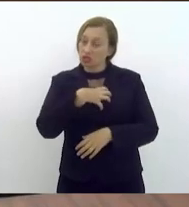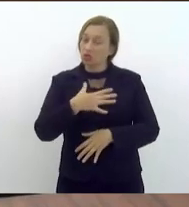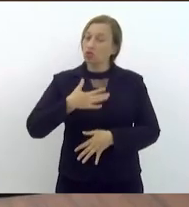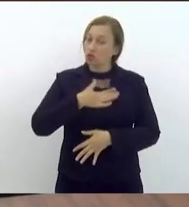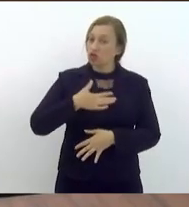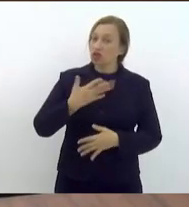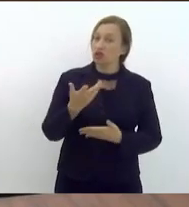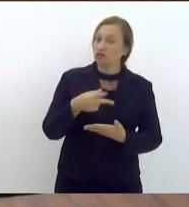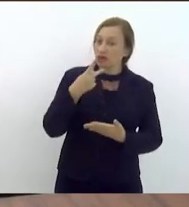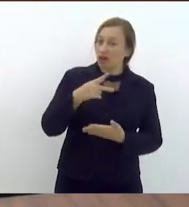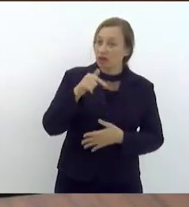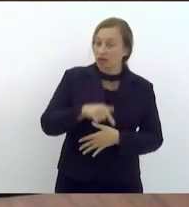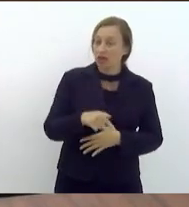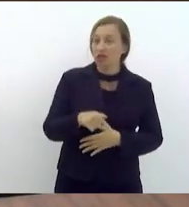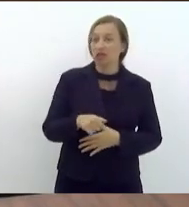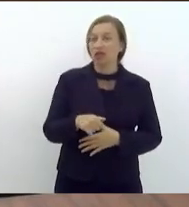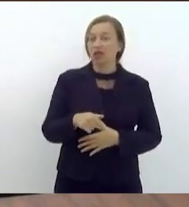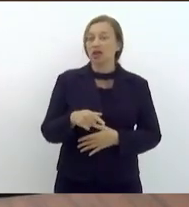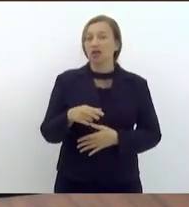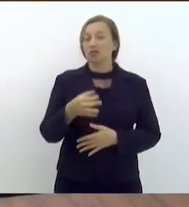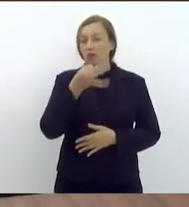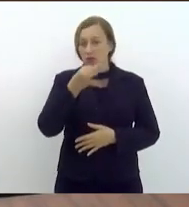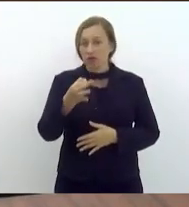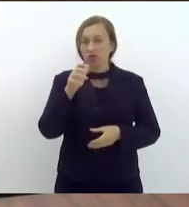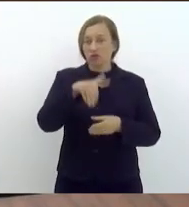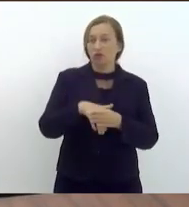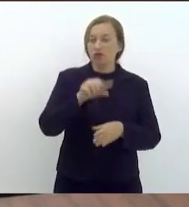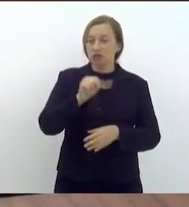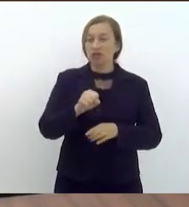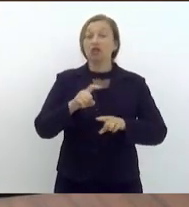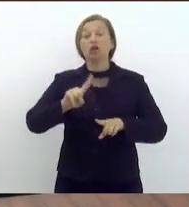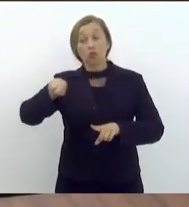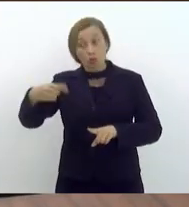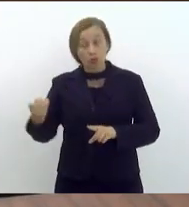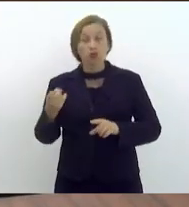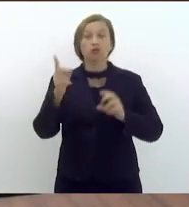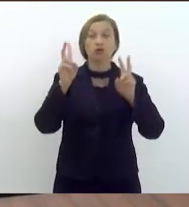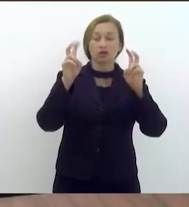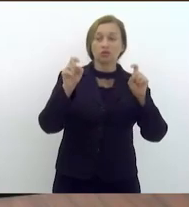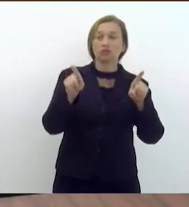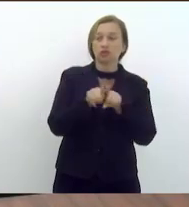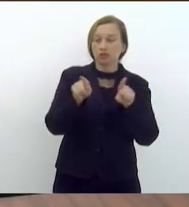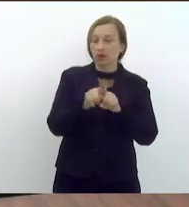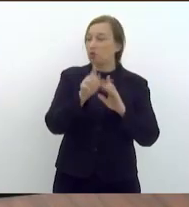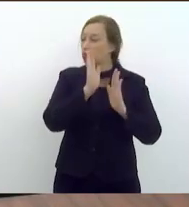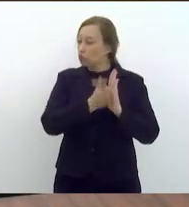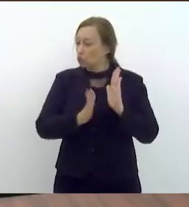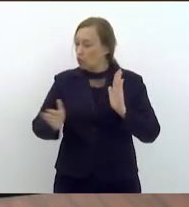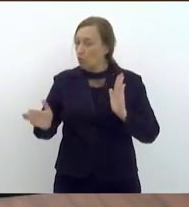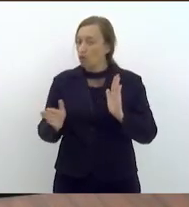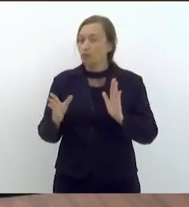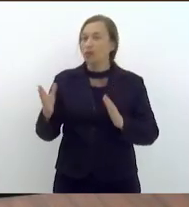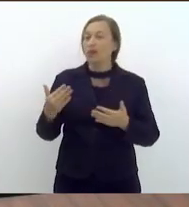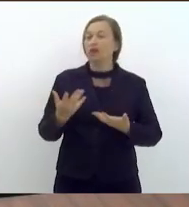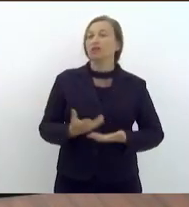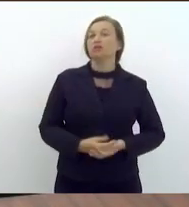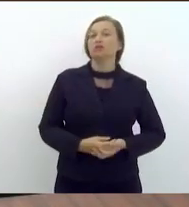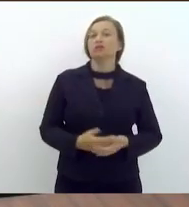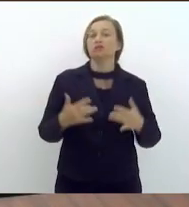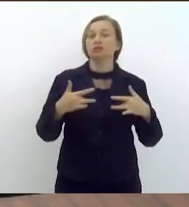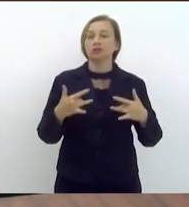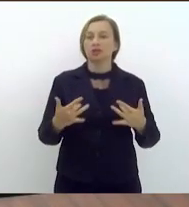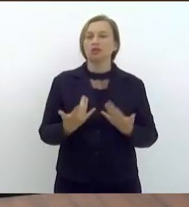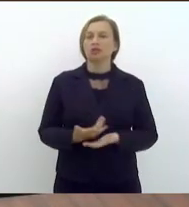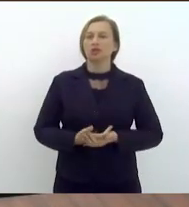gostaria de deixar aqui a minha posição e meu voto favorável uma outra questão de ordem rapidamente também eu queria que uma solidariedade sobre